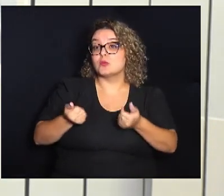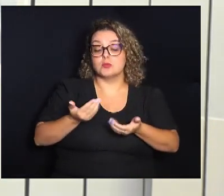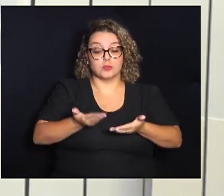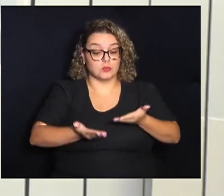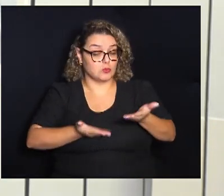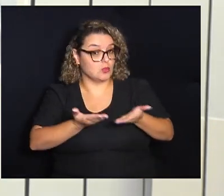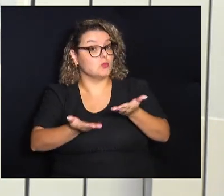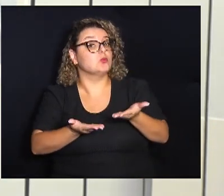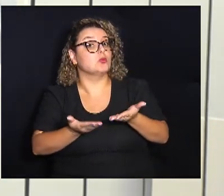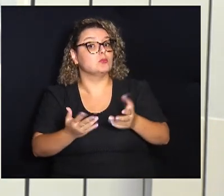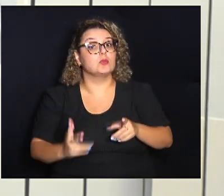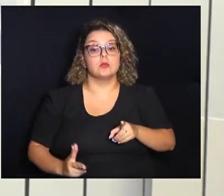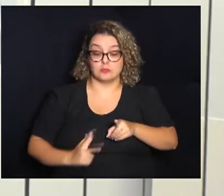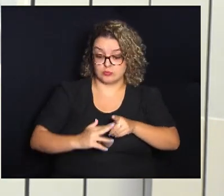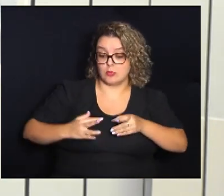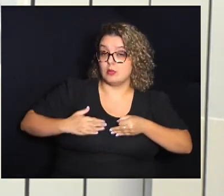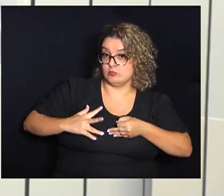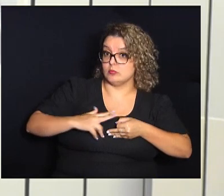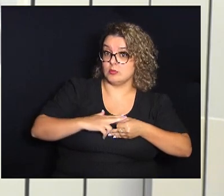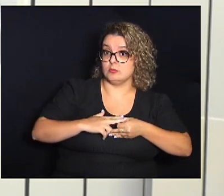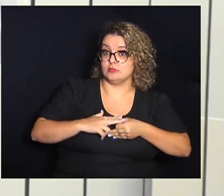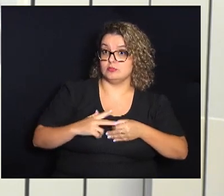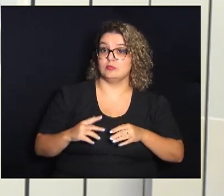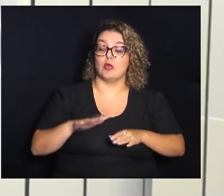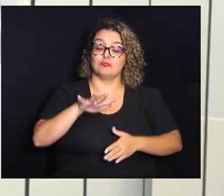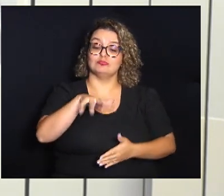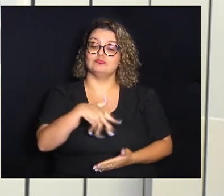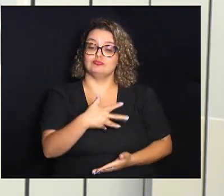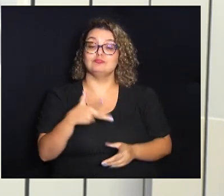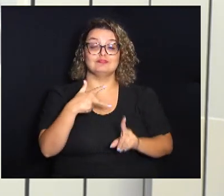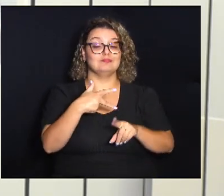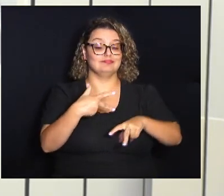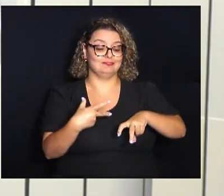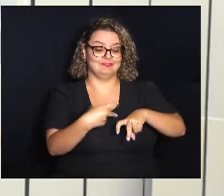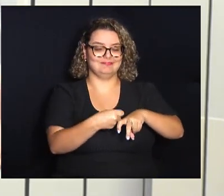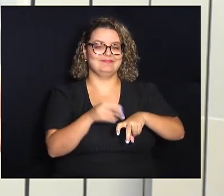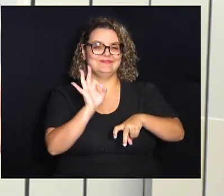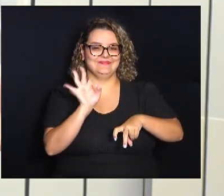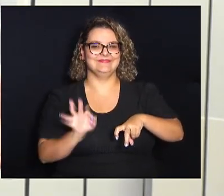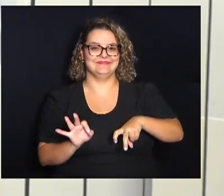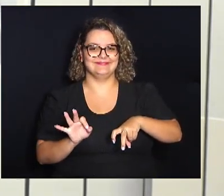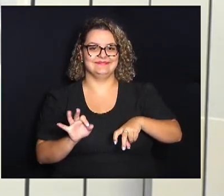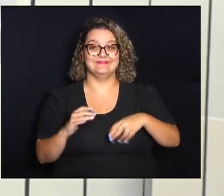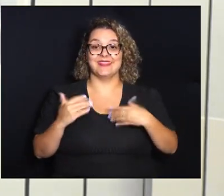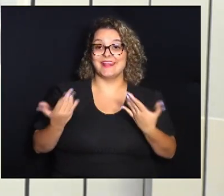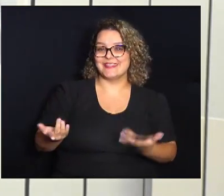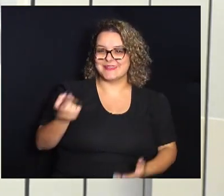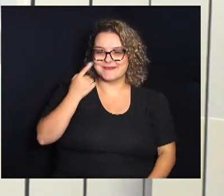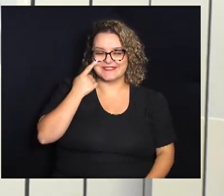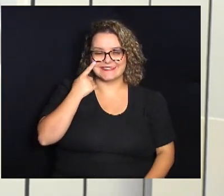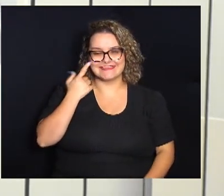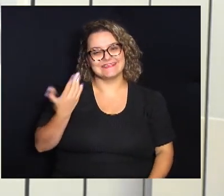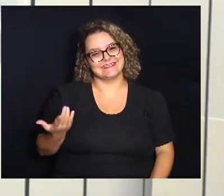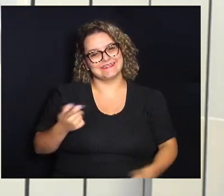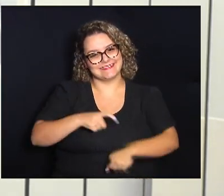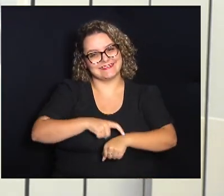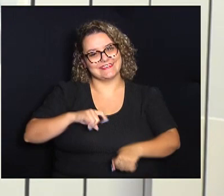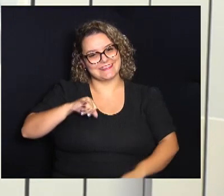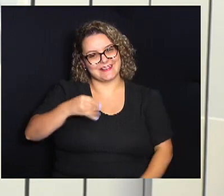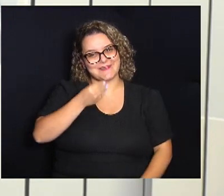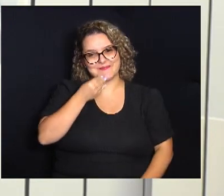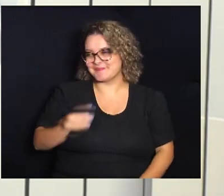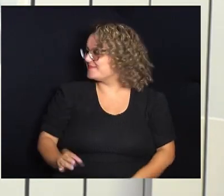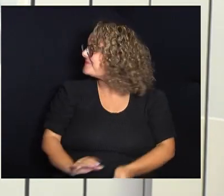tratados, castrados e com a carteirinha de vacinação em dia. Então confira esta ótima